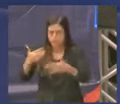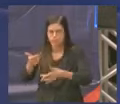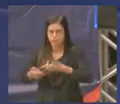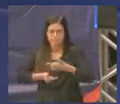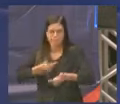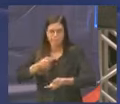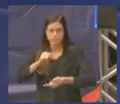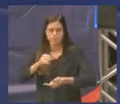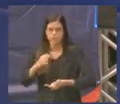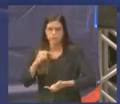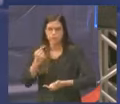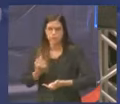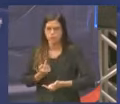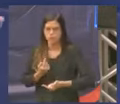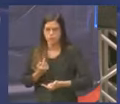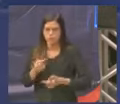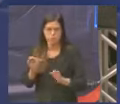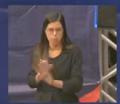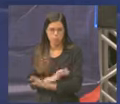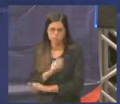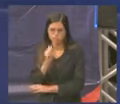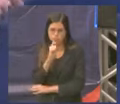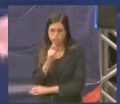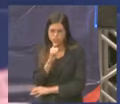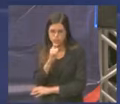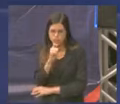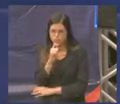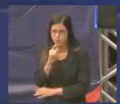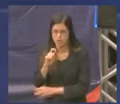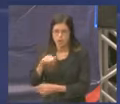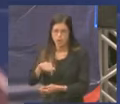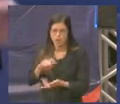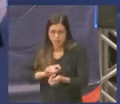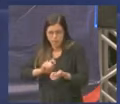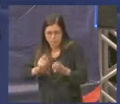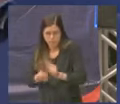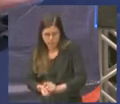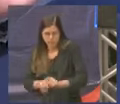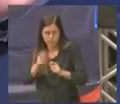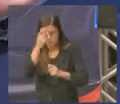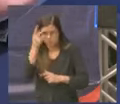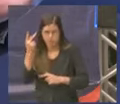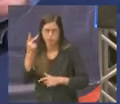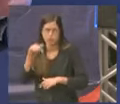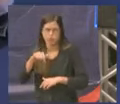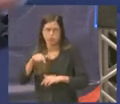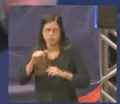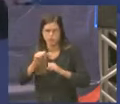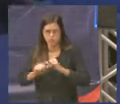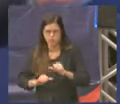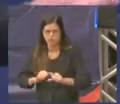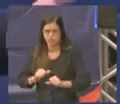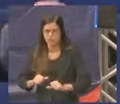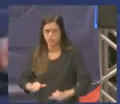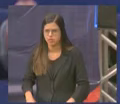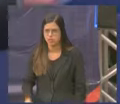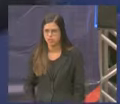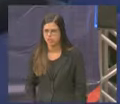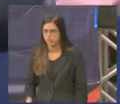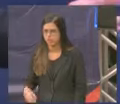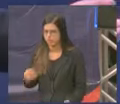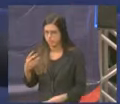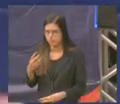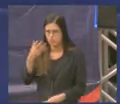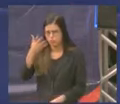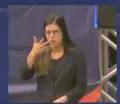se nós não estivermos preparados, né, para adaptar as pessoas a essas mudanças. Eu acho que as duas apresentações anteriores,